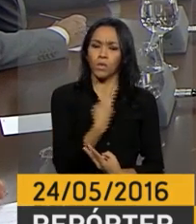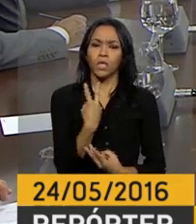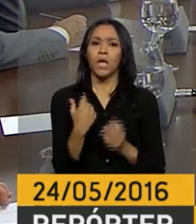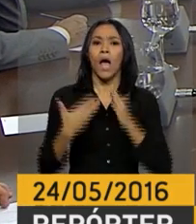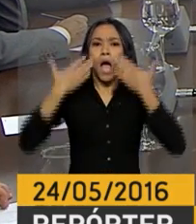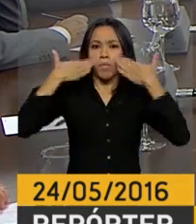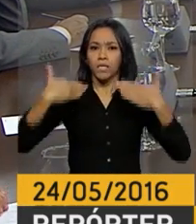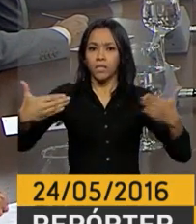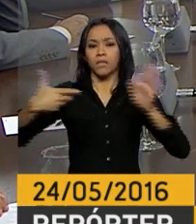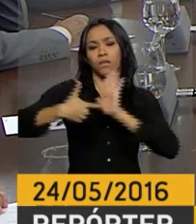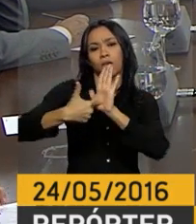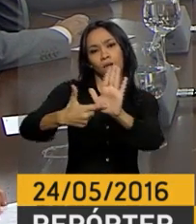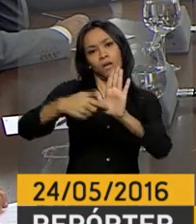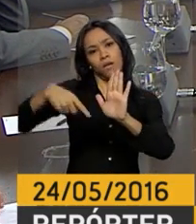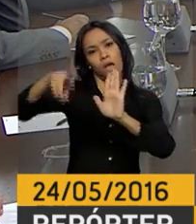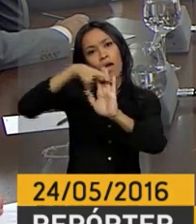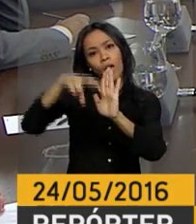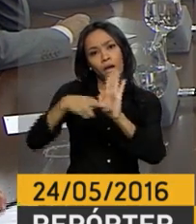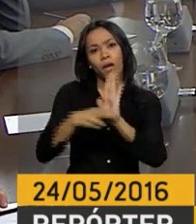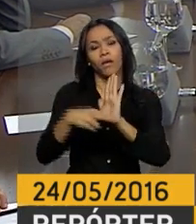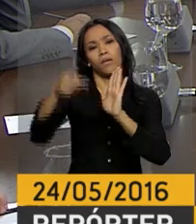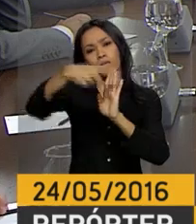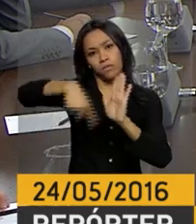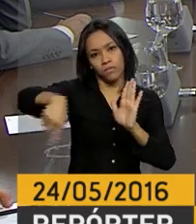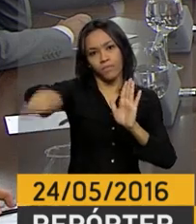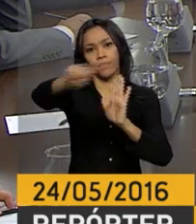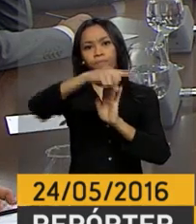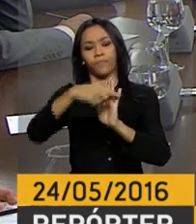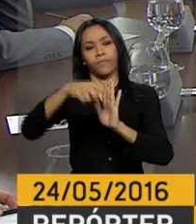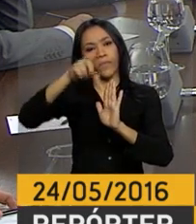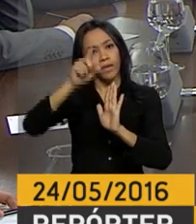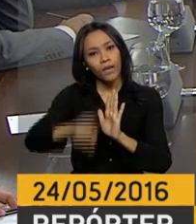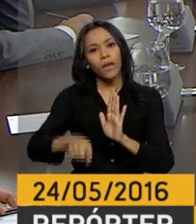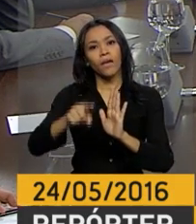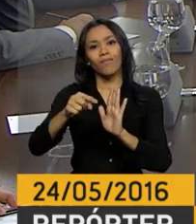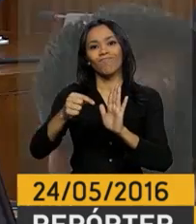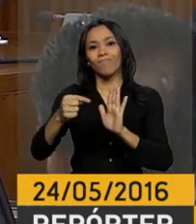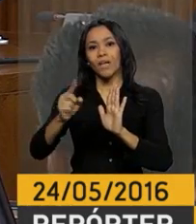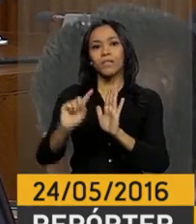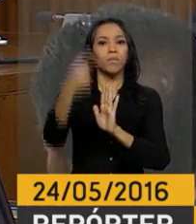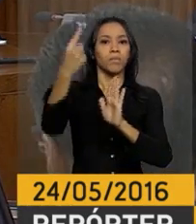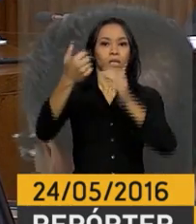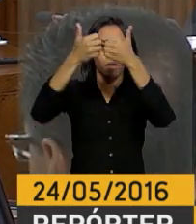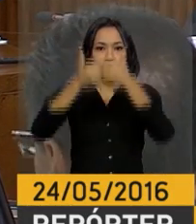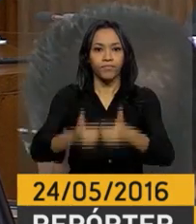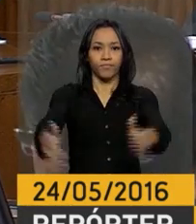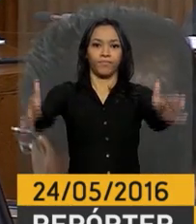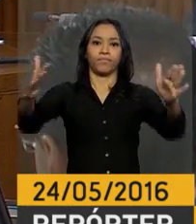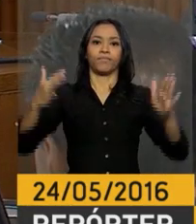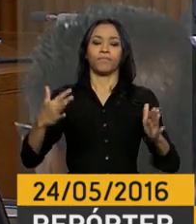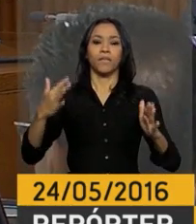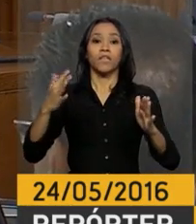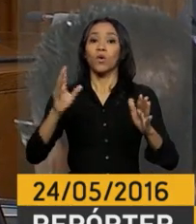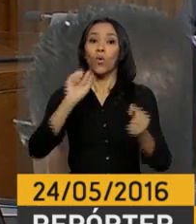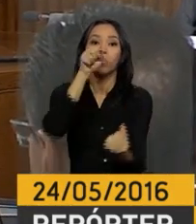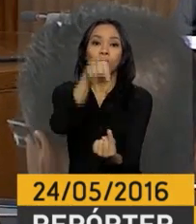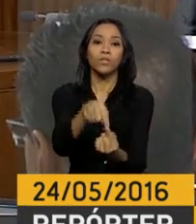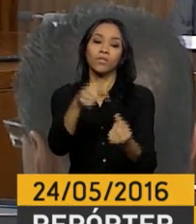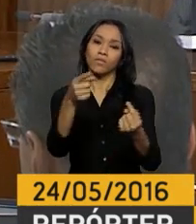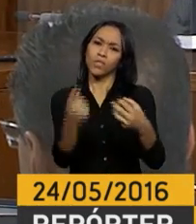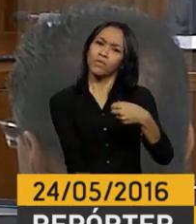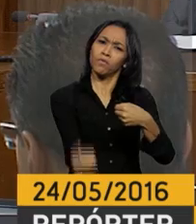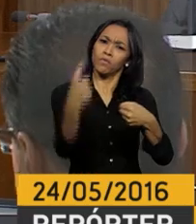medidas que nós queremos tomar, como aquela inaugurais de um sistema de recuperação do